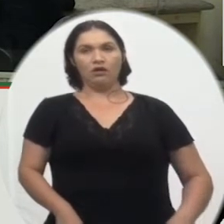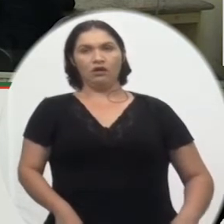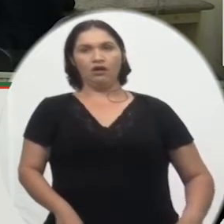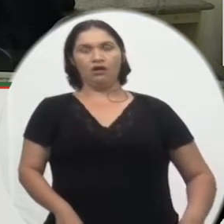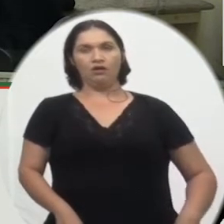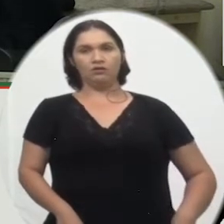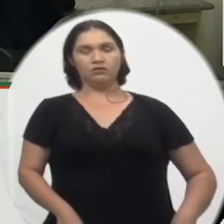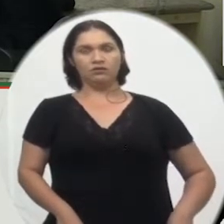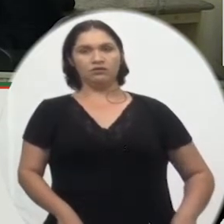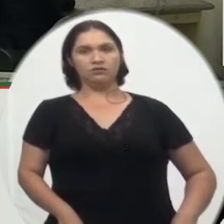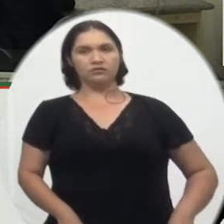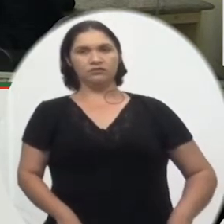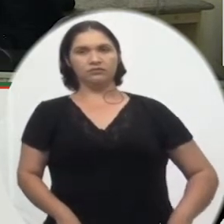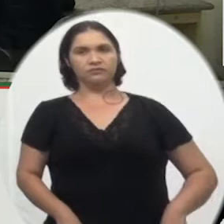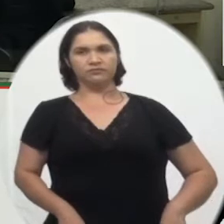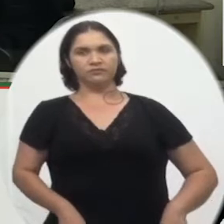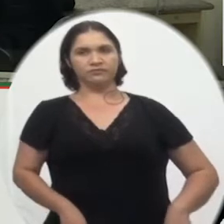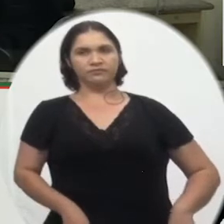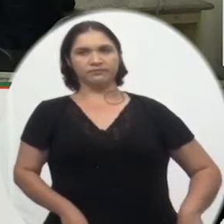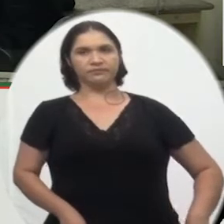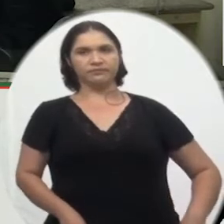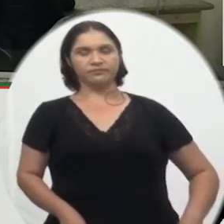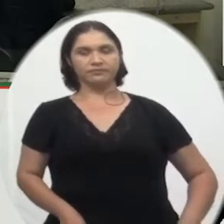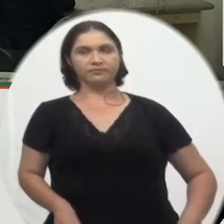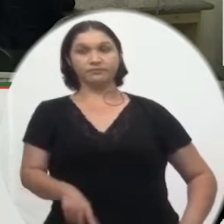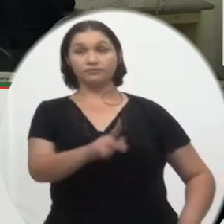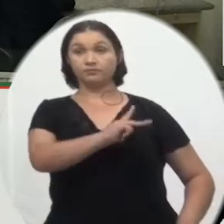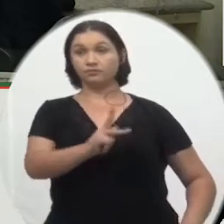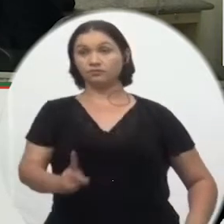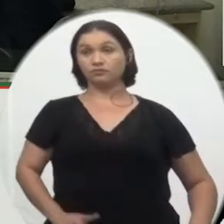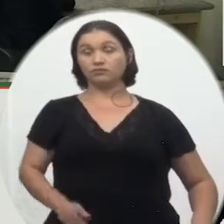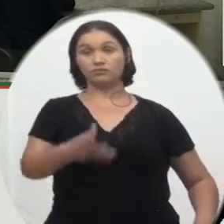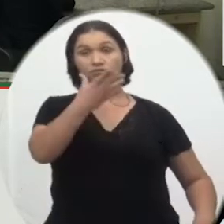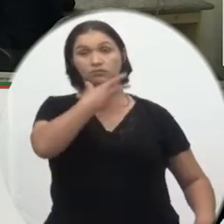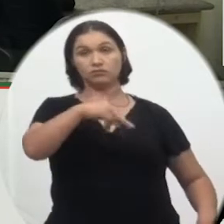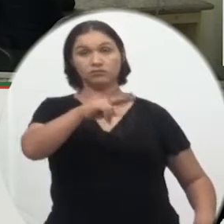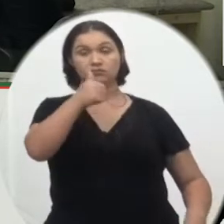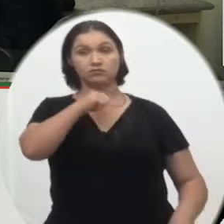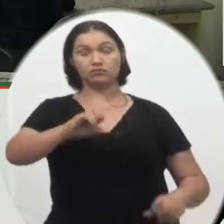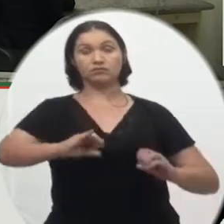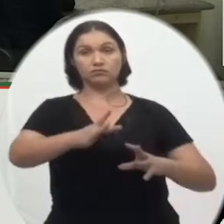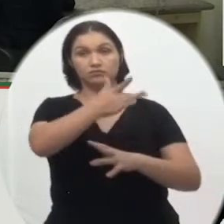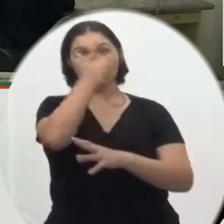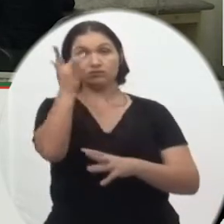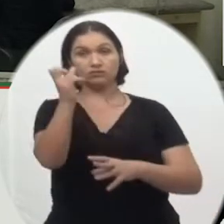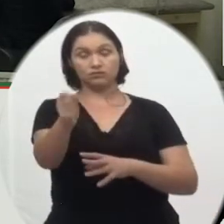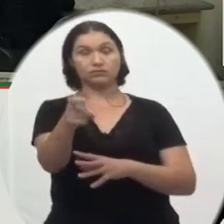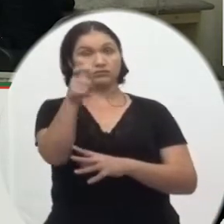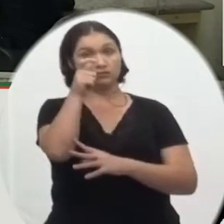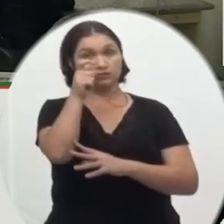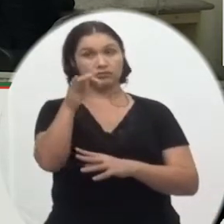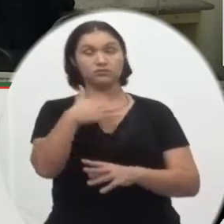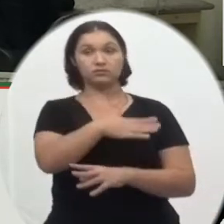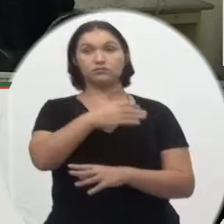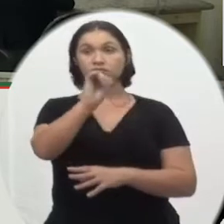Senhor presidente, senhores vereadores, vereadora, público que nos assiste, gostaria que botasse a imagem ali.